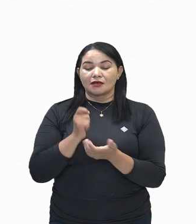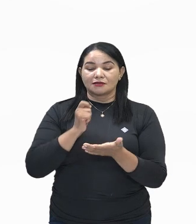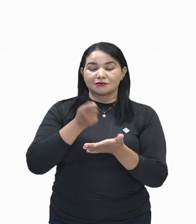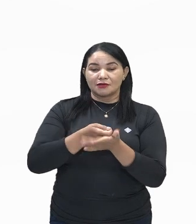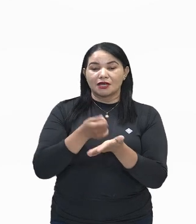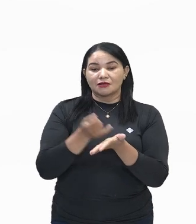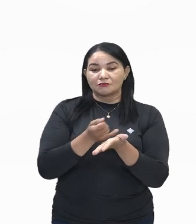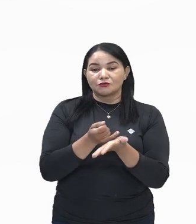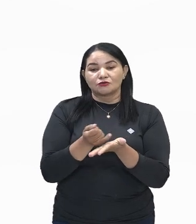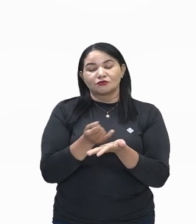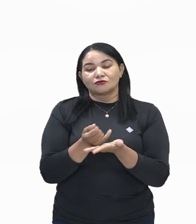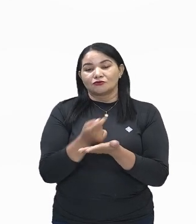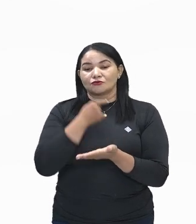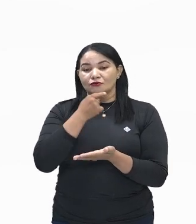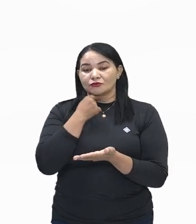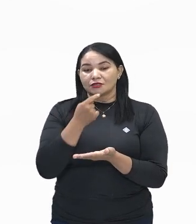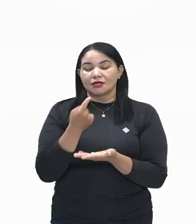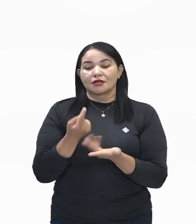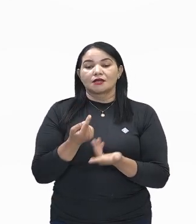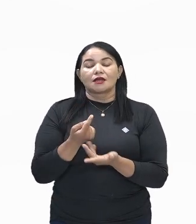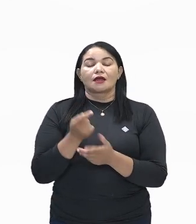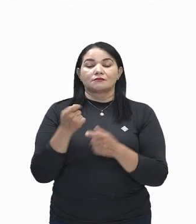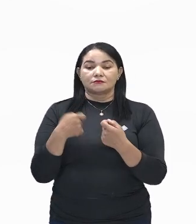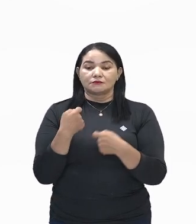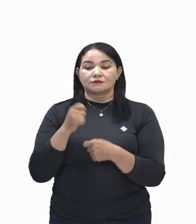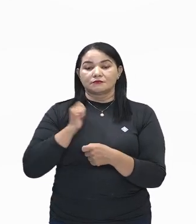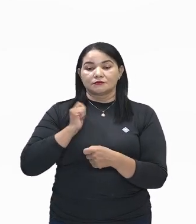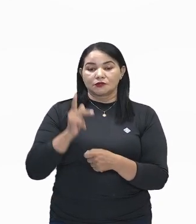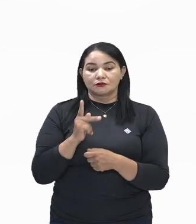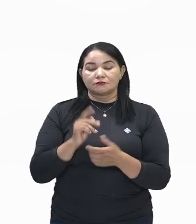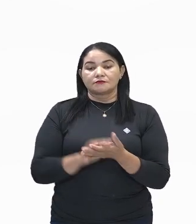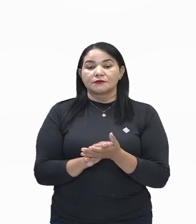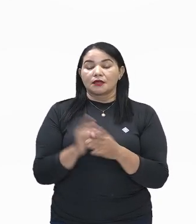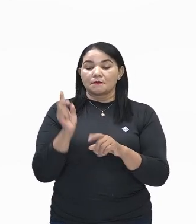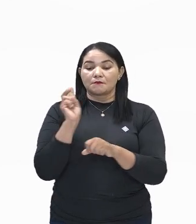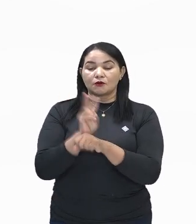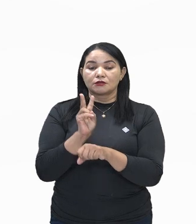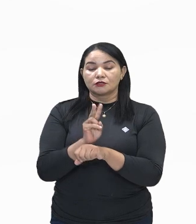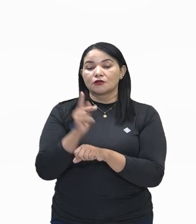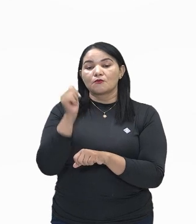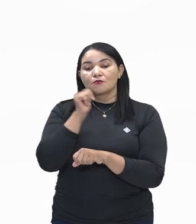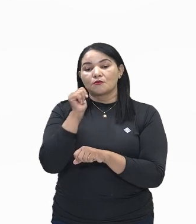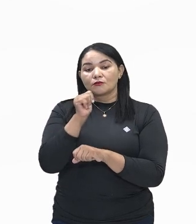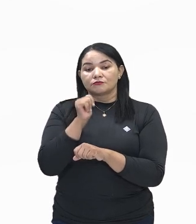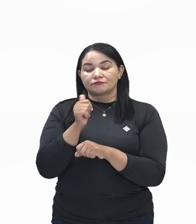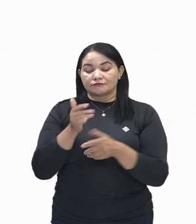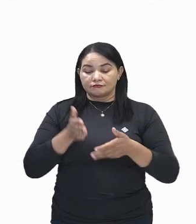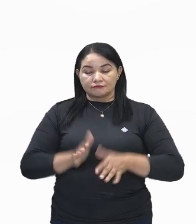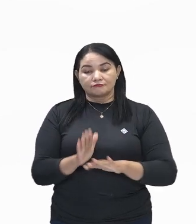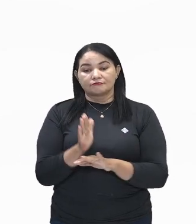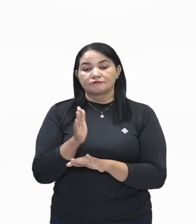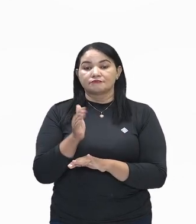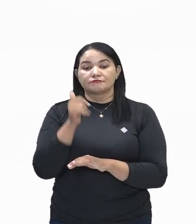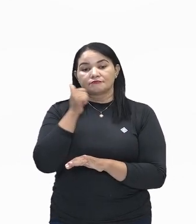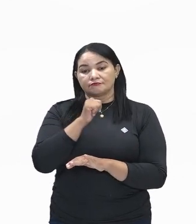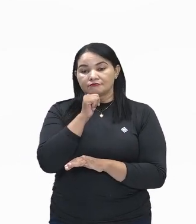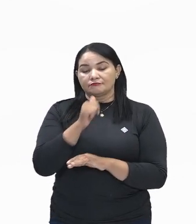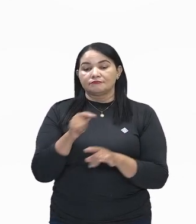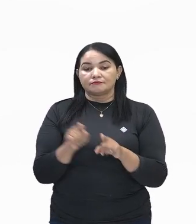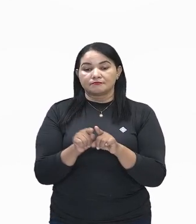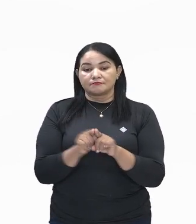trabalho, proteção às mulheres, né, a maternidade, a infância e